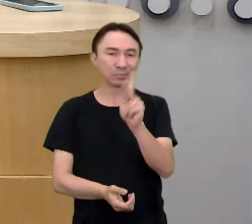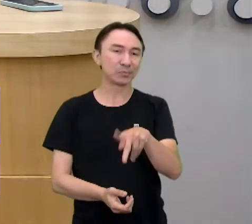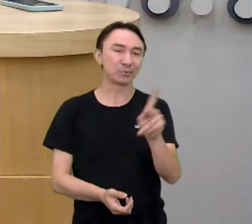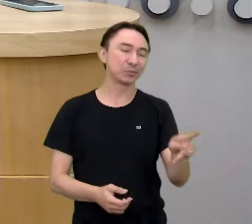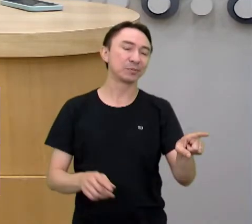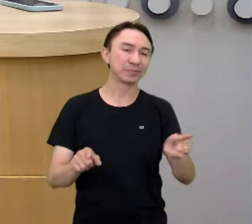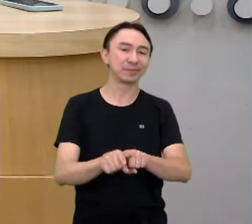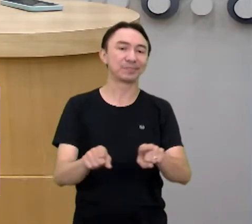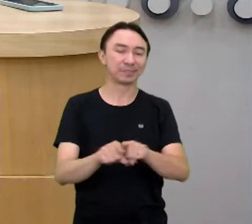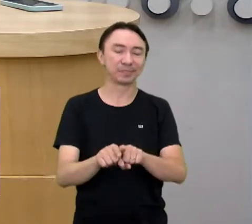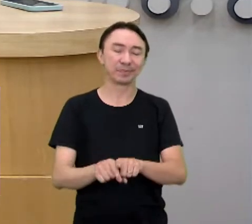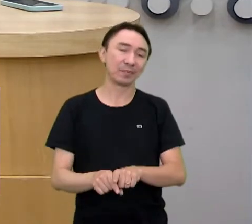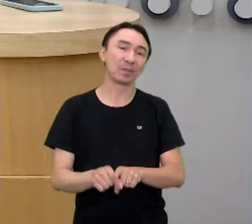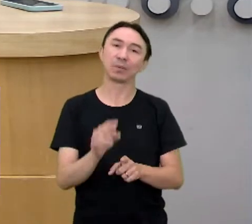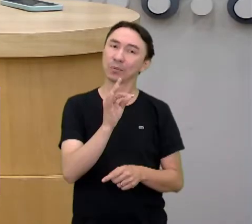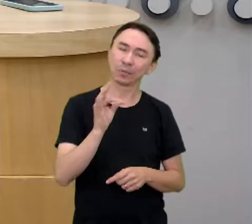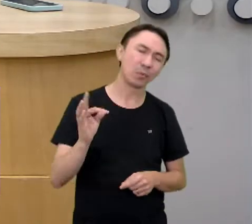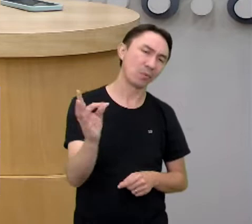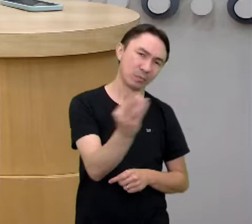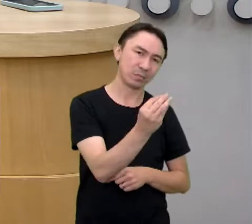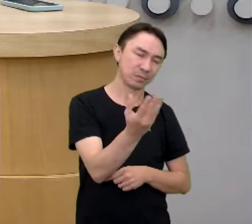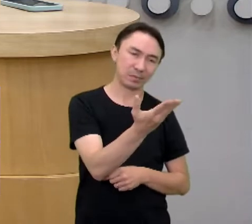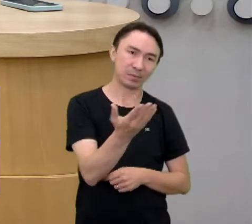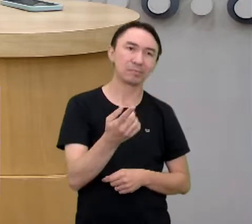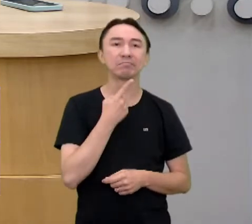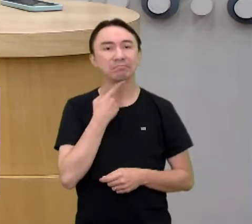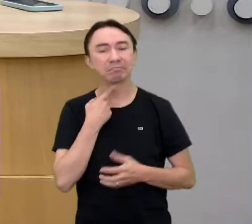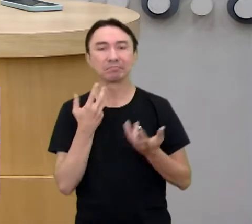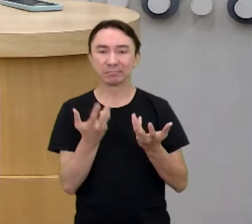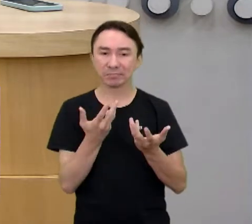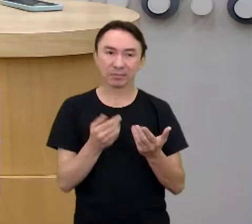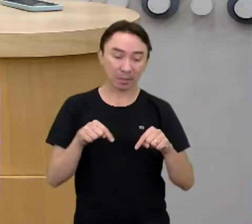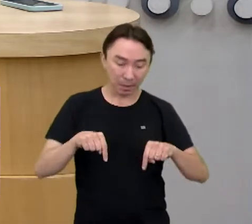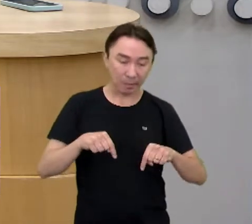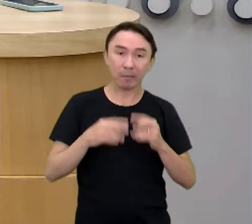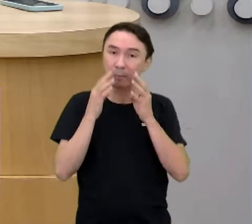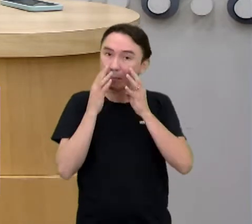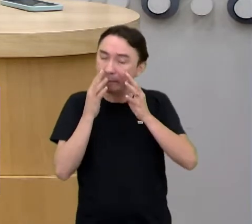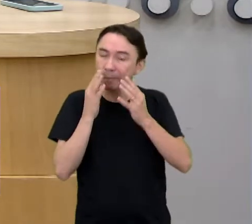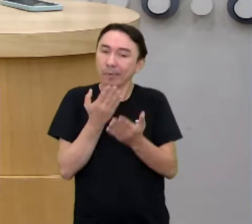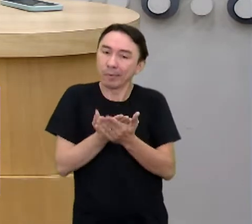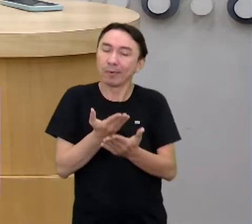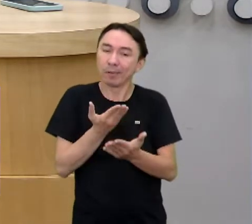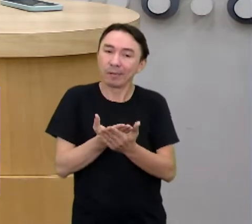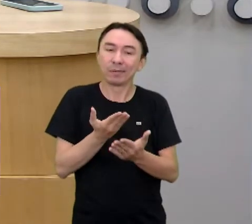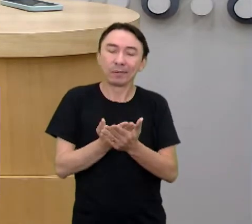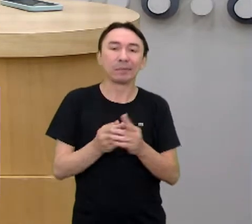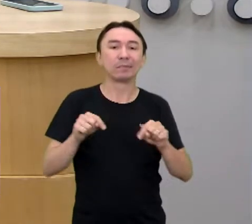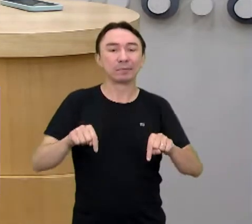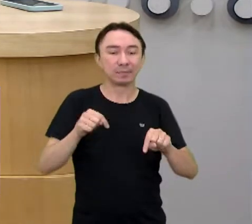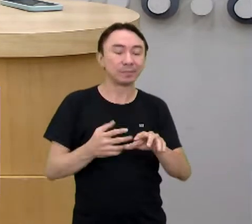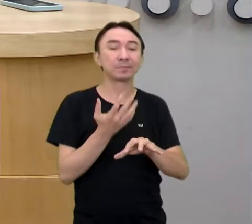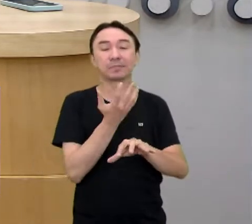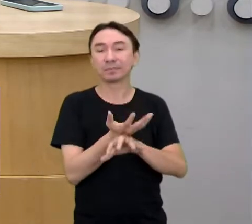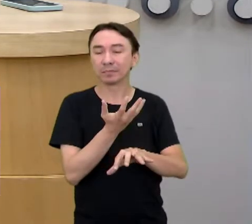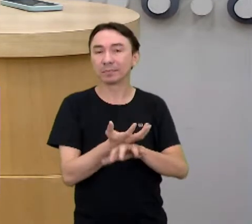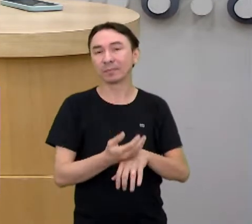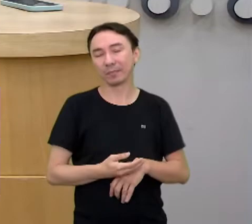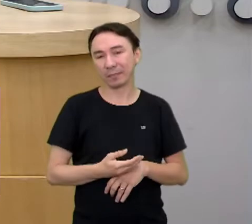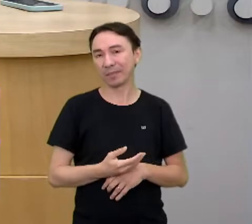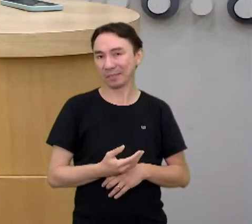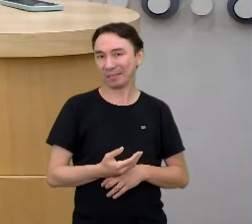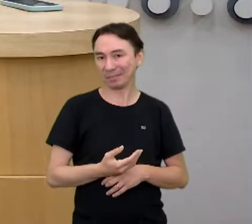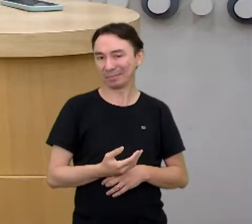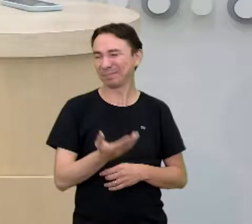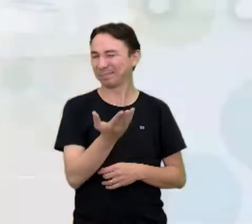irão acompanhar a mais essa aula aí de aprofundamentos aí dos itinerários aí na qual vocês optaram, né? Já pode